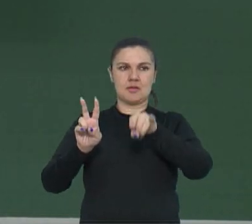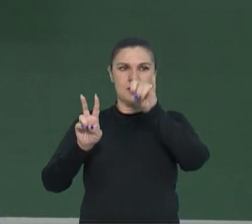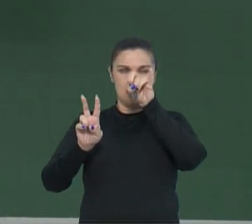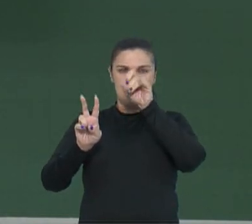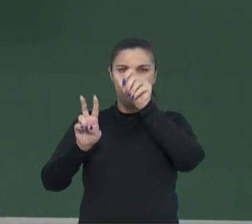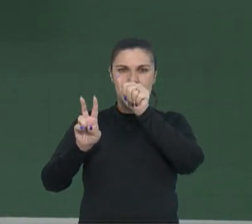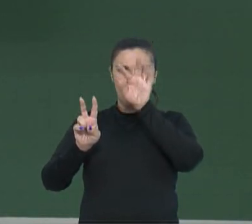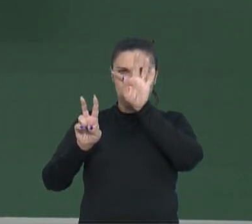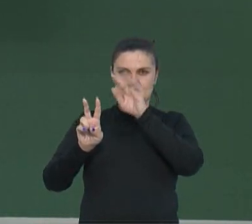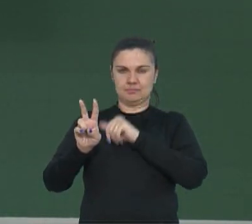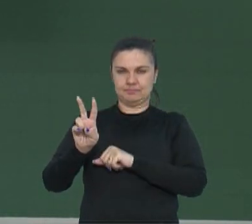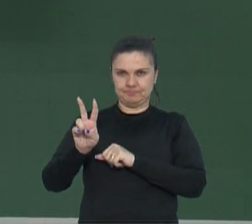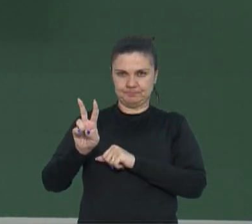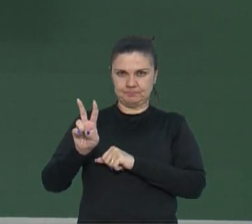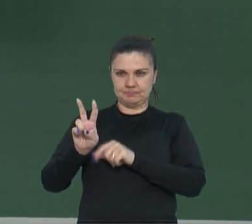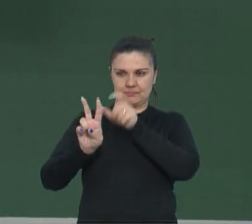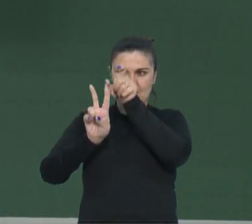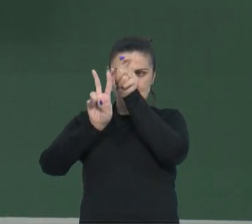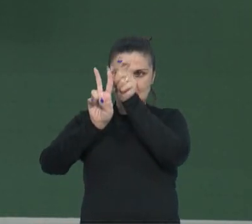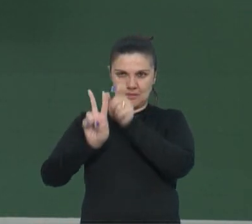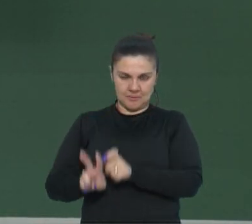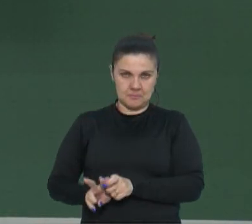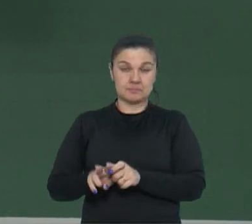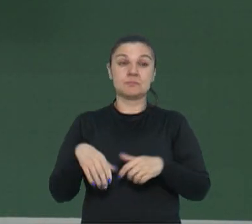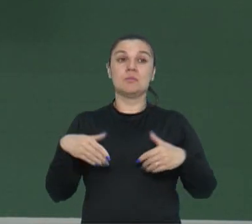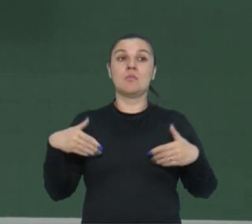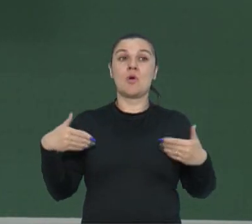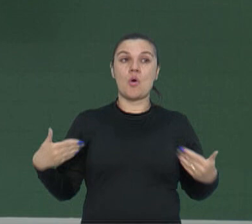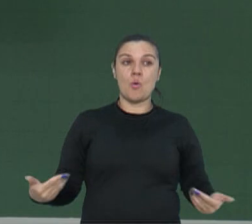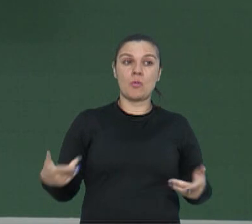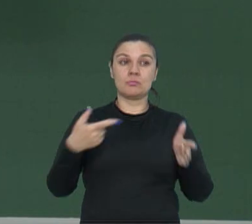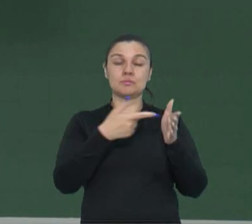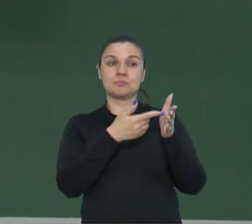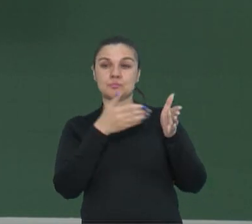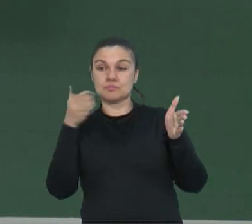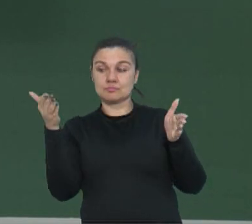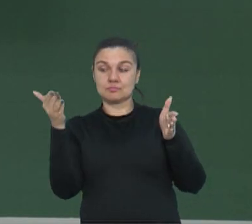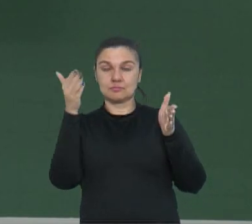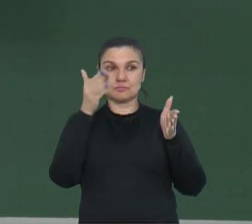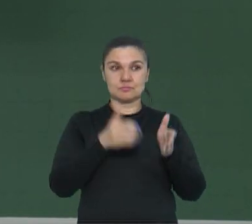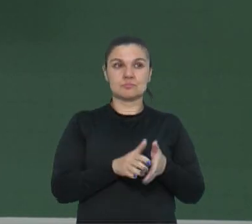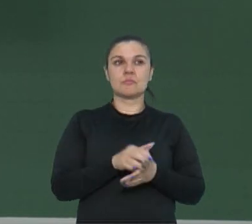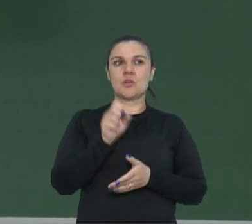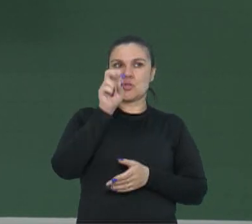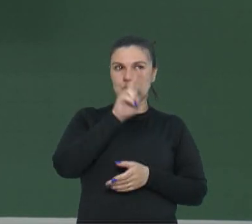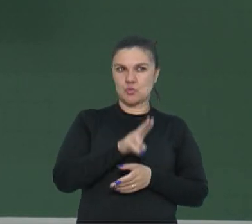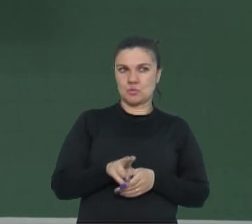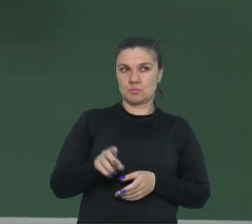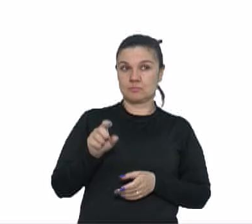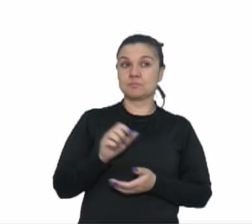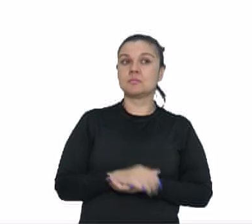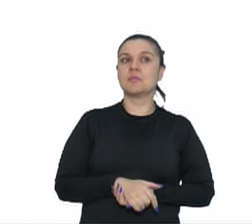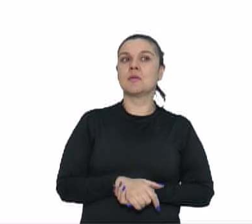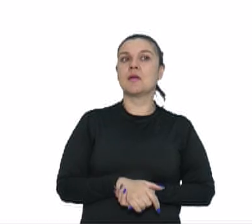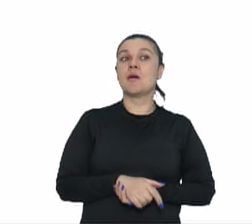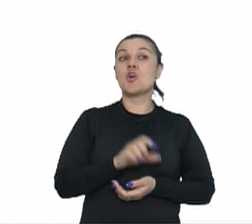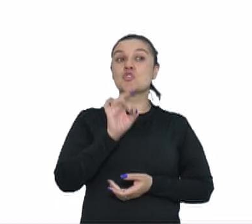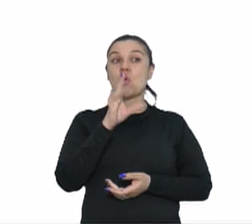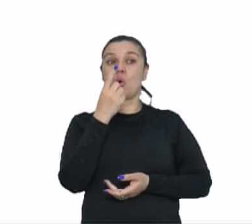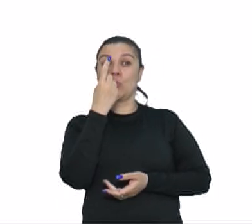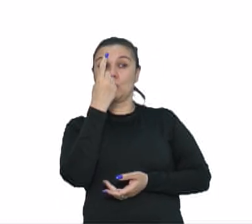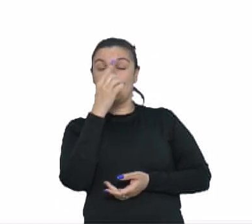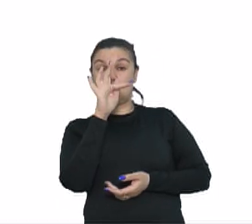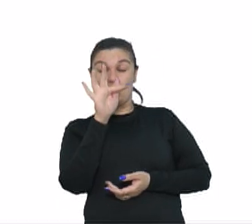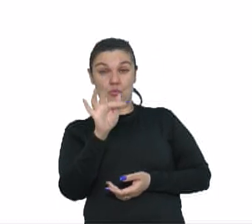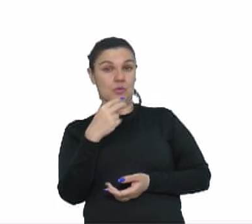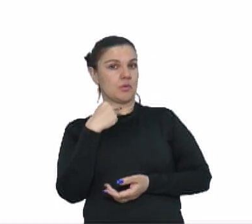e astato. Então, na penúltima coluna, vemos os elementos flúor, cloro, bromo, iodo e astato. Porém, destes, somente o